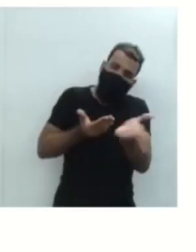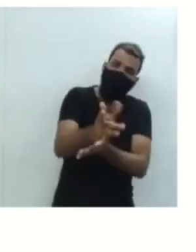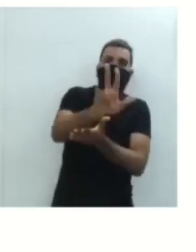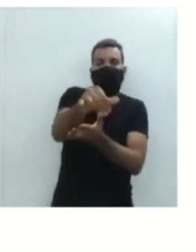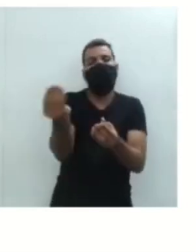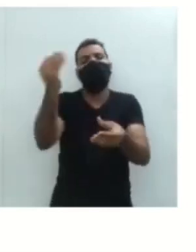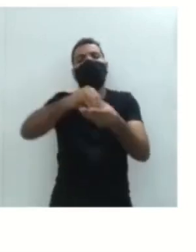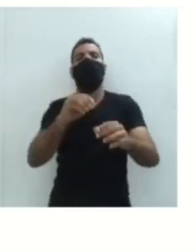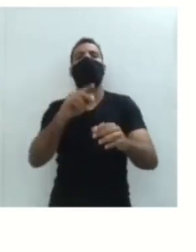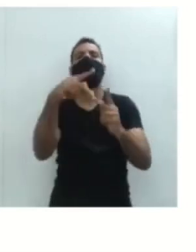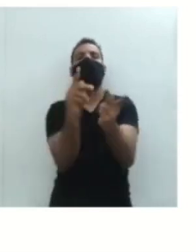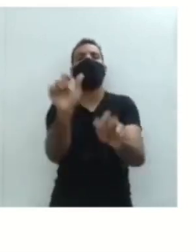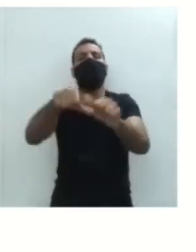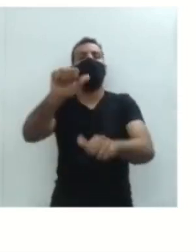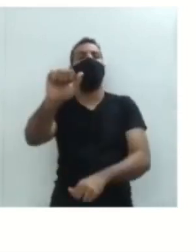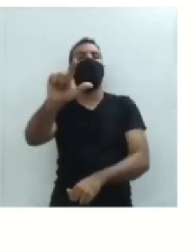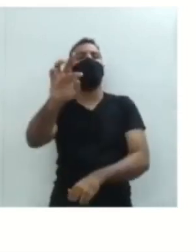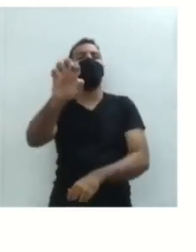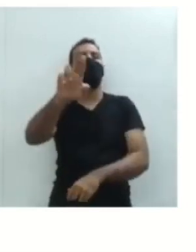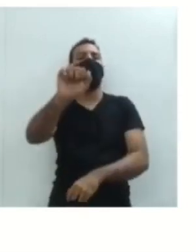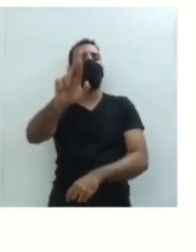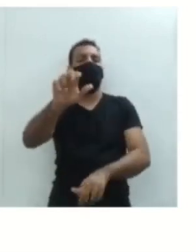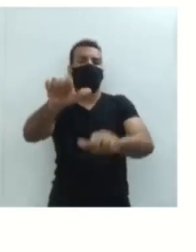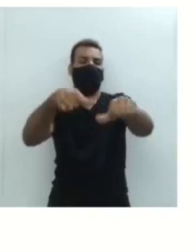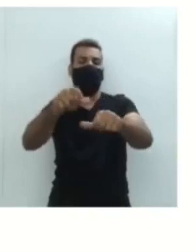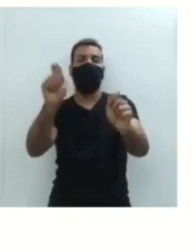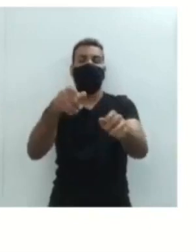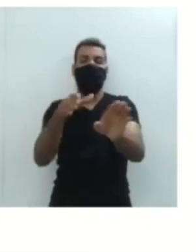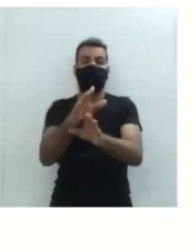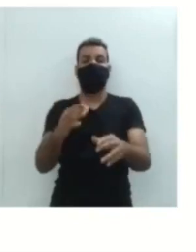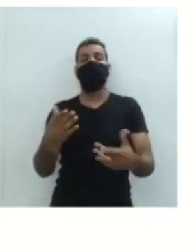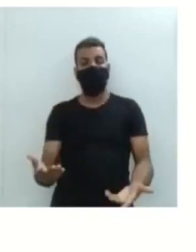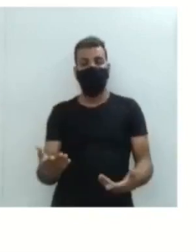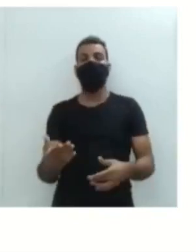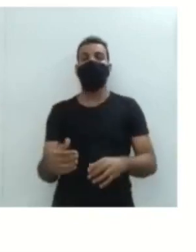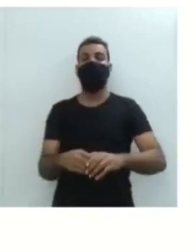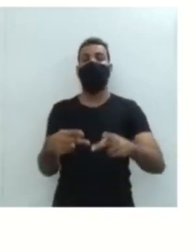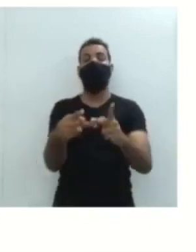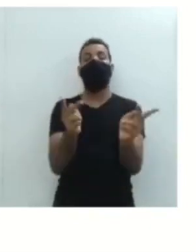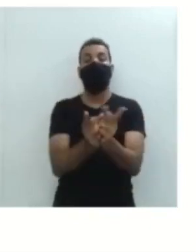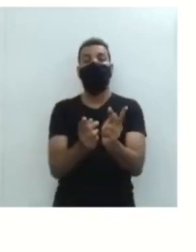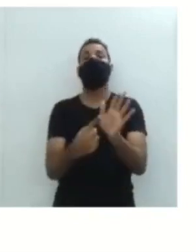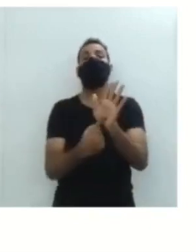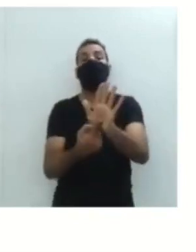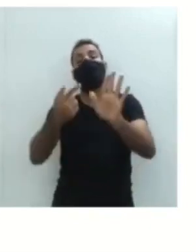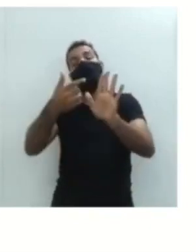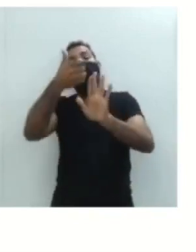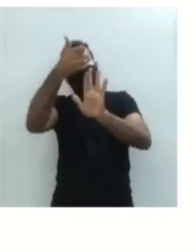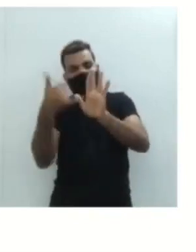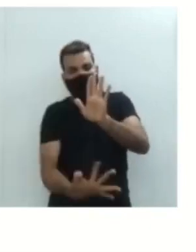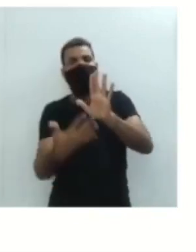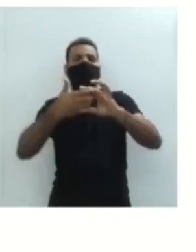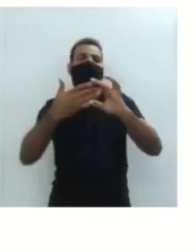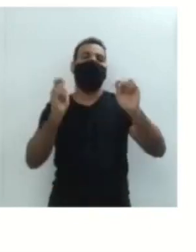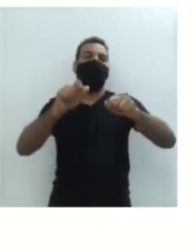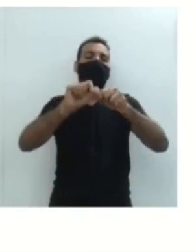método alterar prato para que a gente possa consultar no banco de dados o prato de acordo com essas características para poder